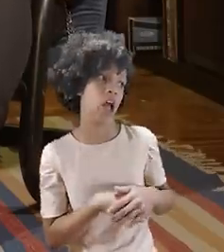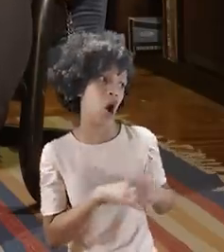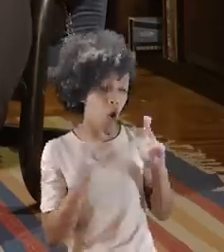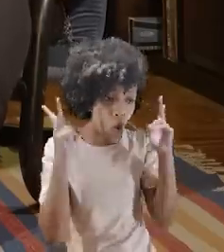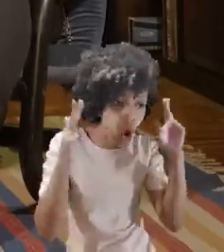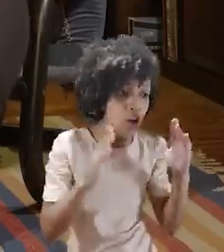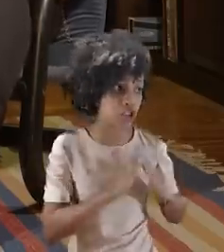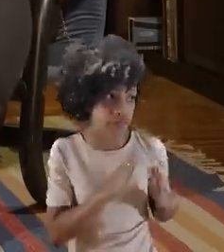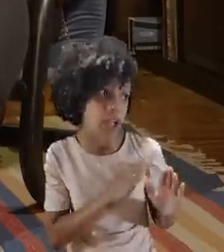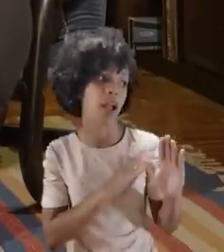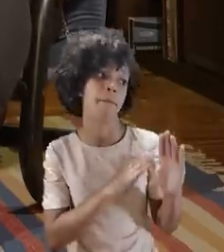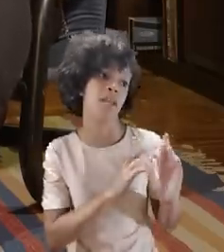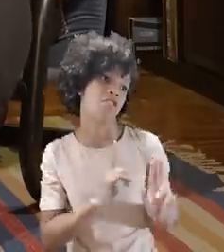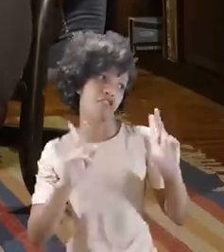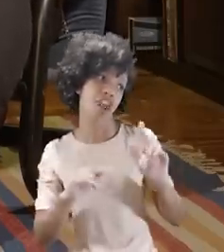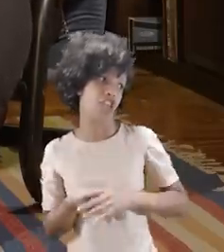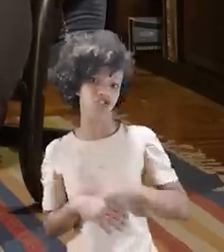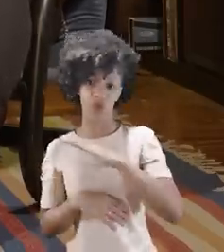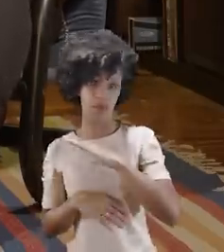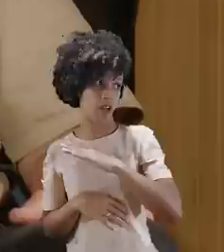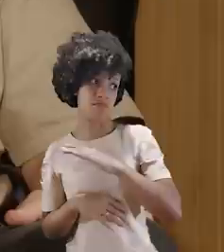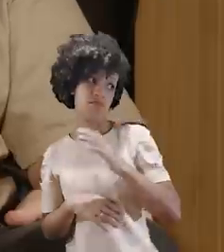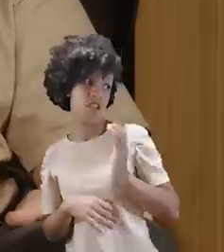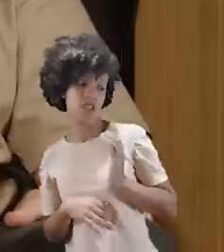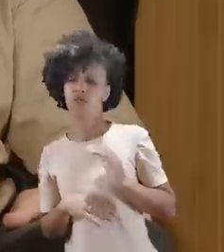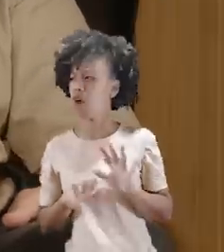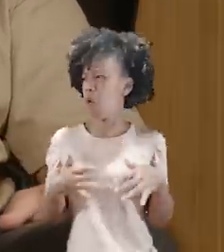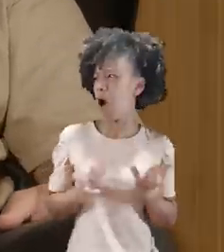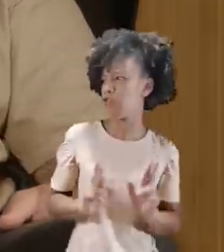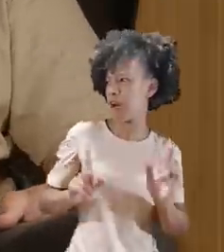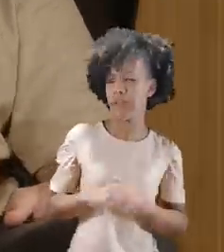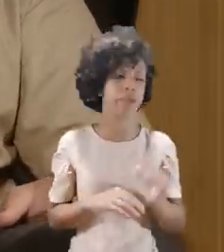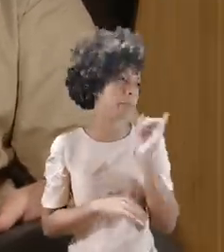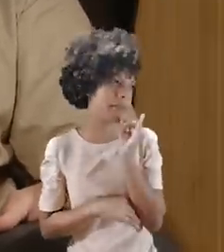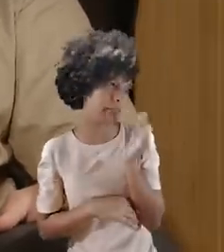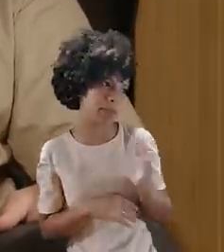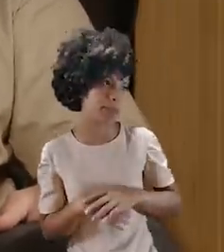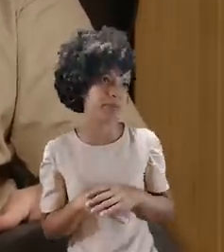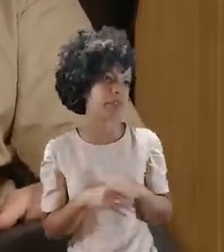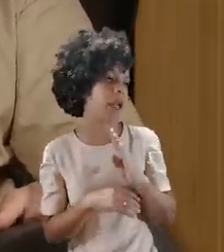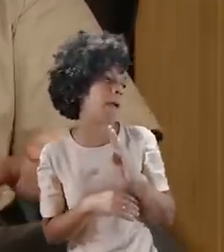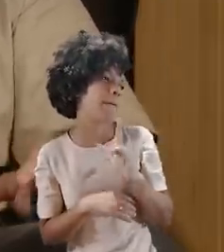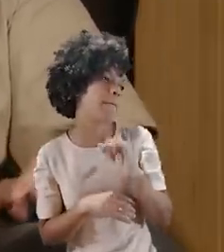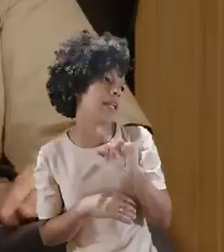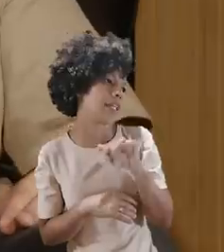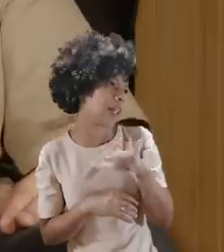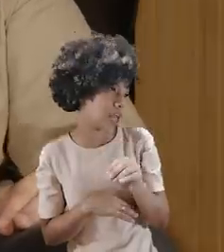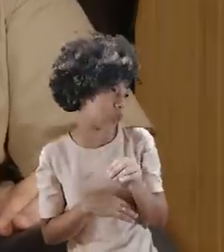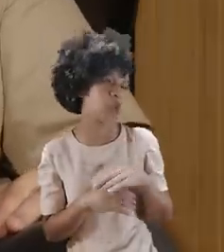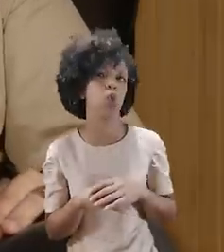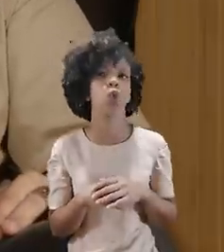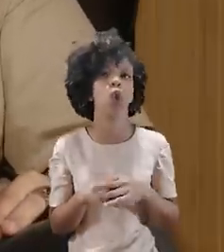quebrada não é pedido no bairro nobre Qual que é a diferença o cara esses cortes blindado